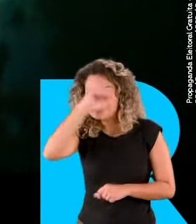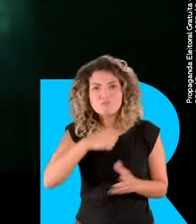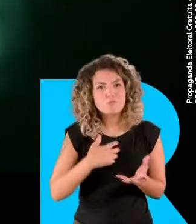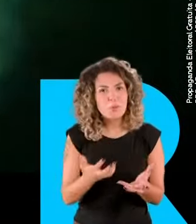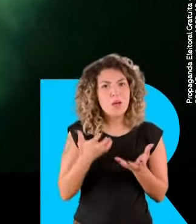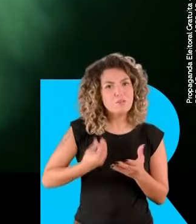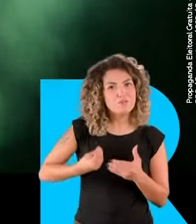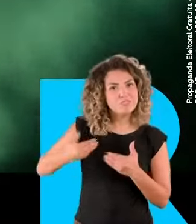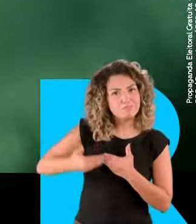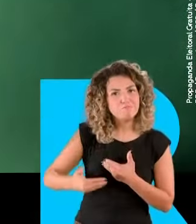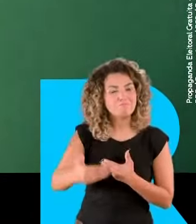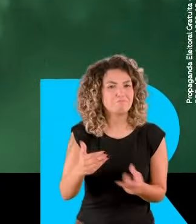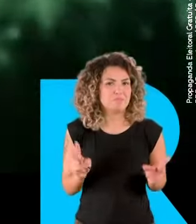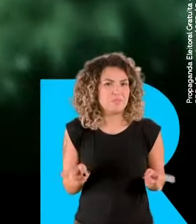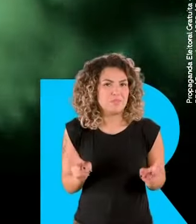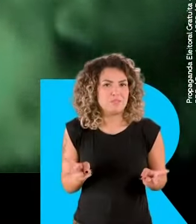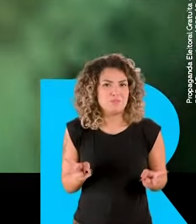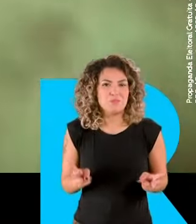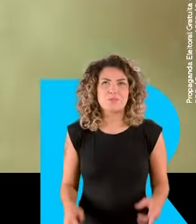vida.